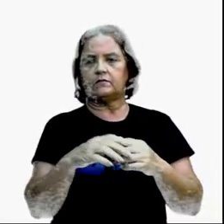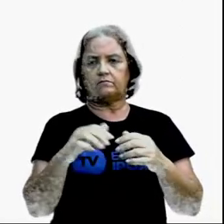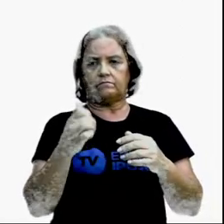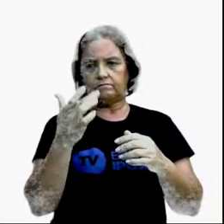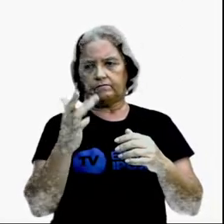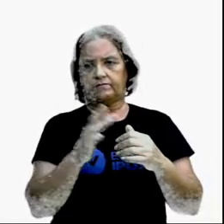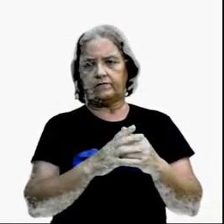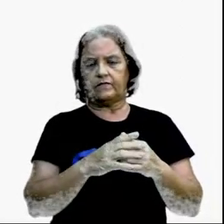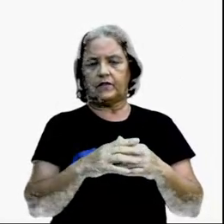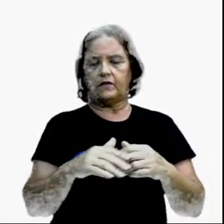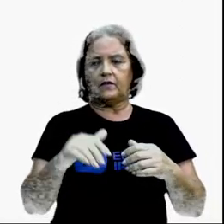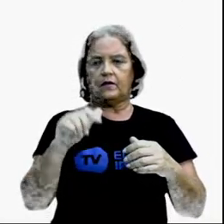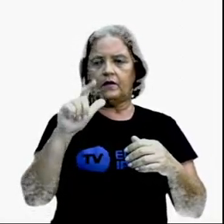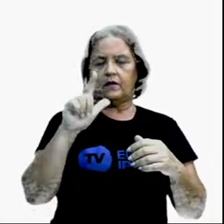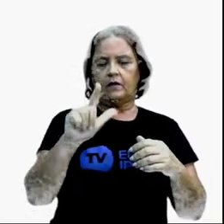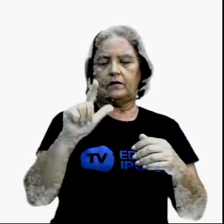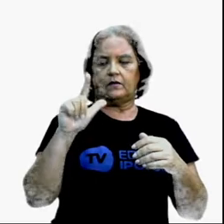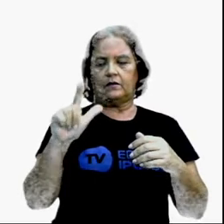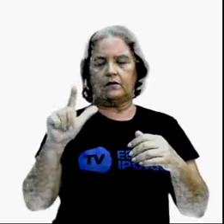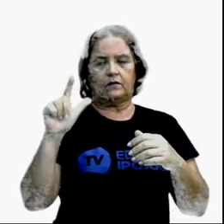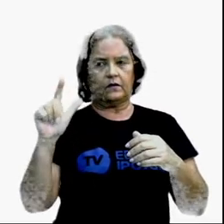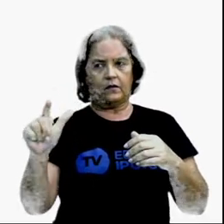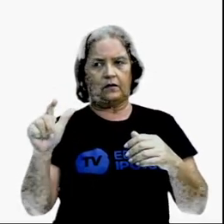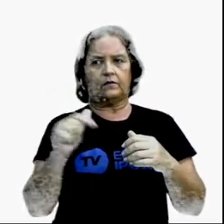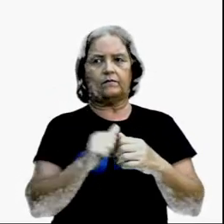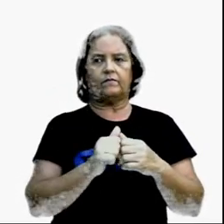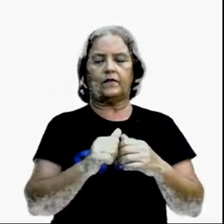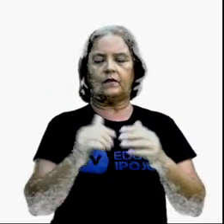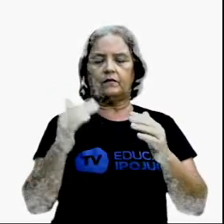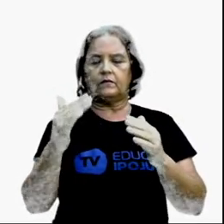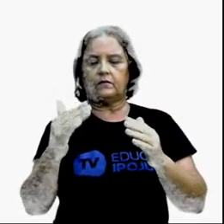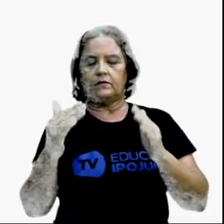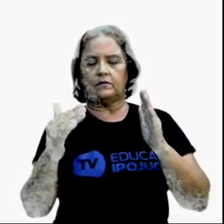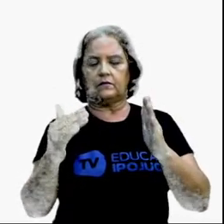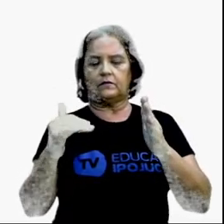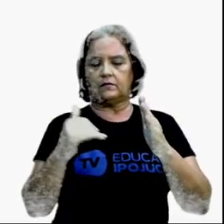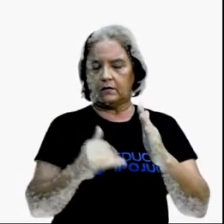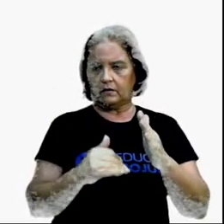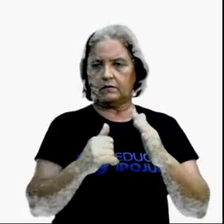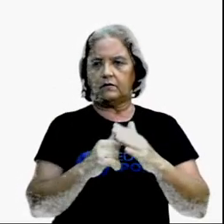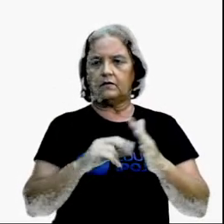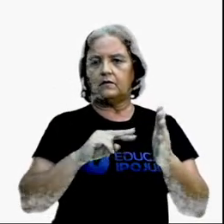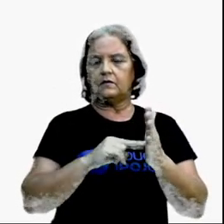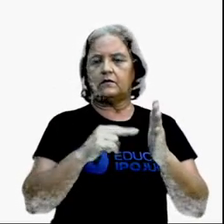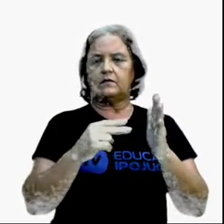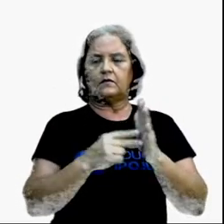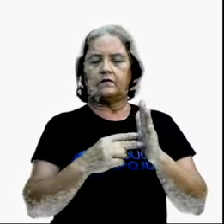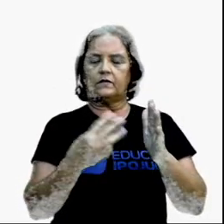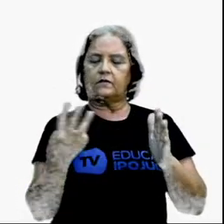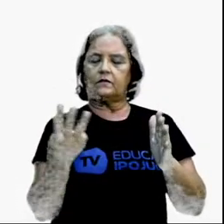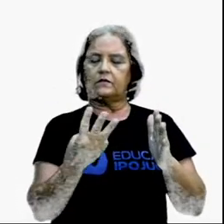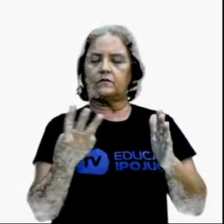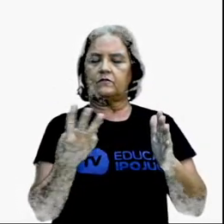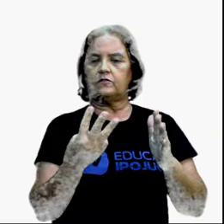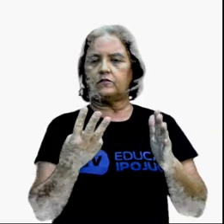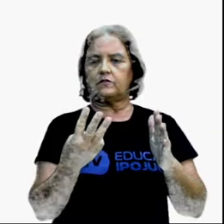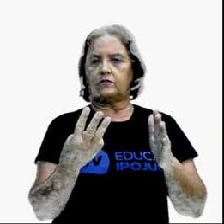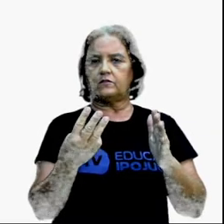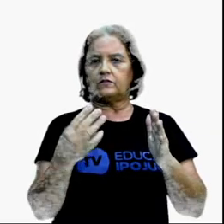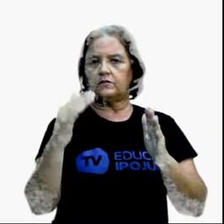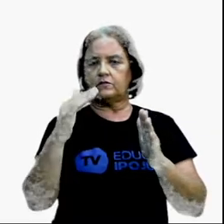O lado LLL. Lado, lado e lado. Significa que se os três